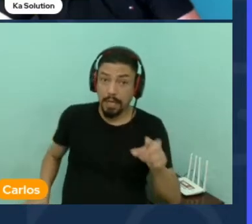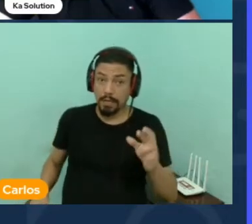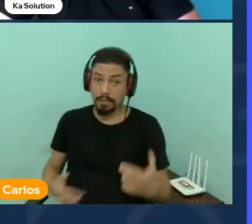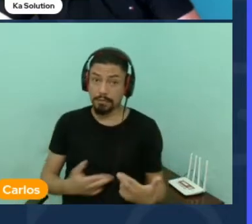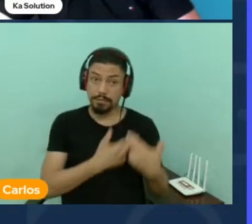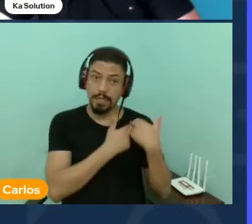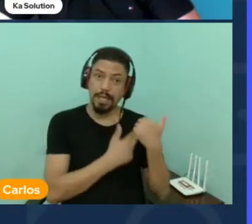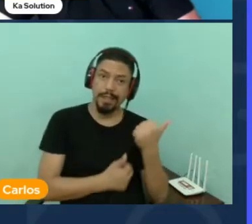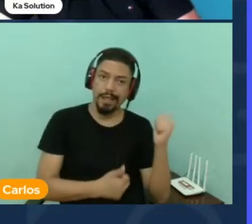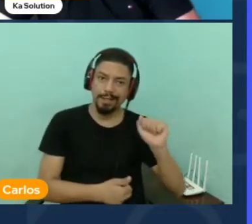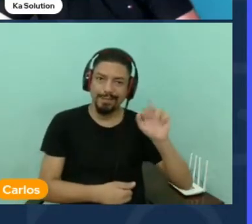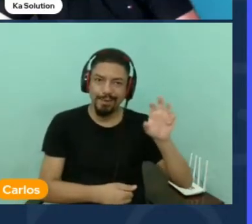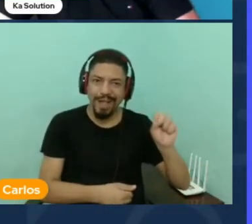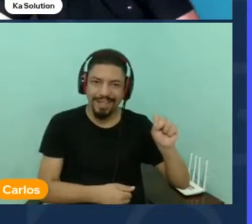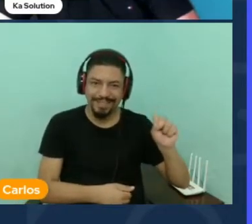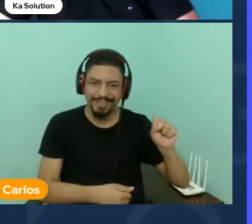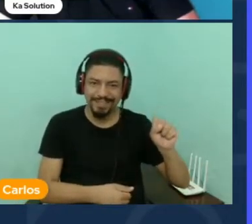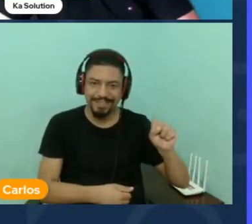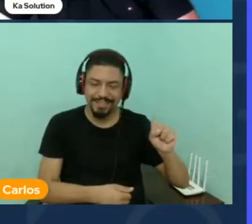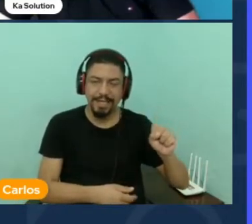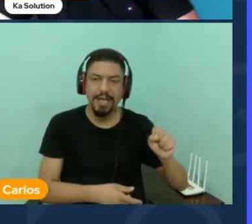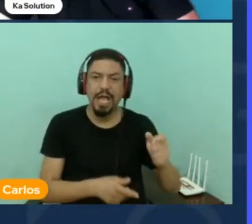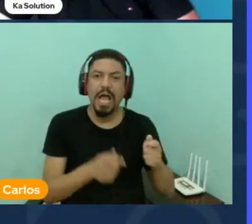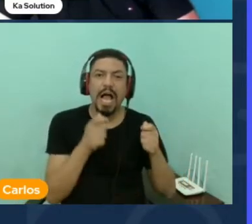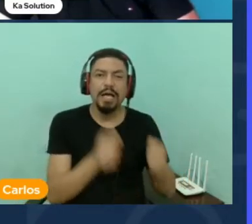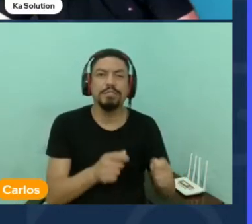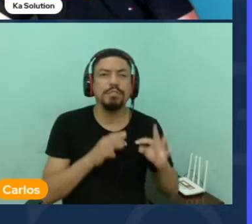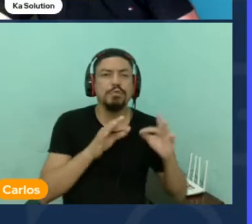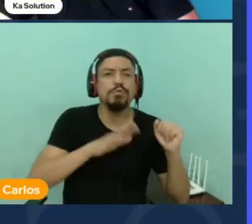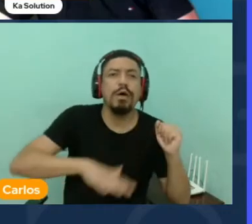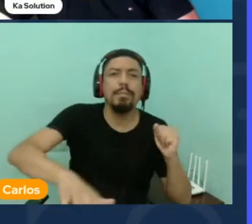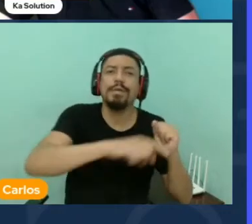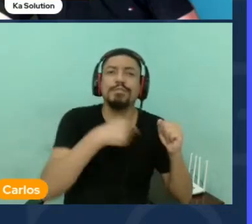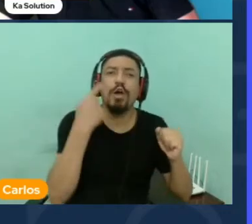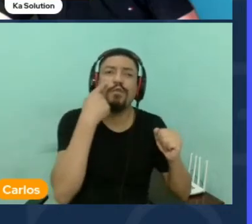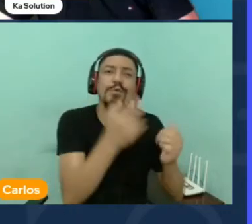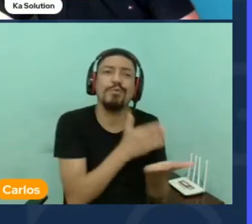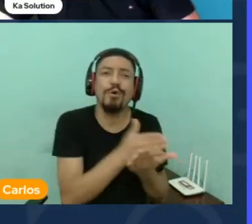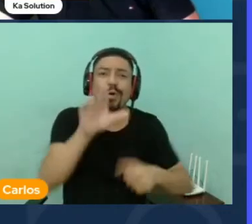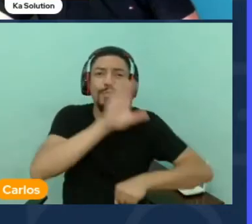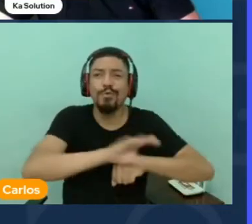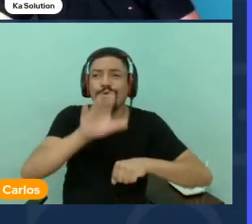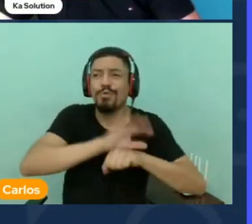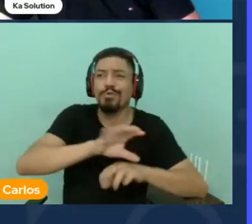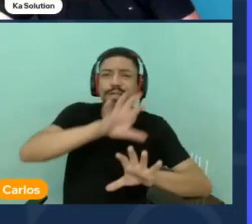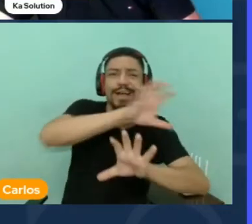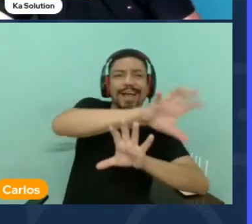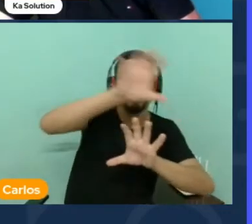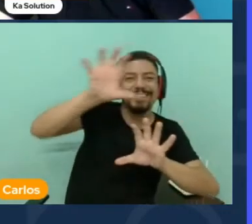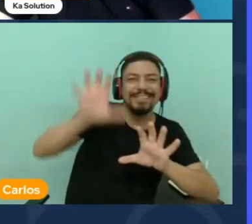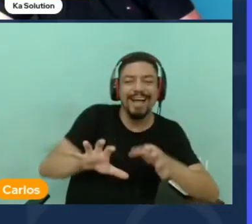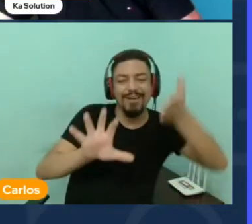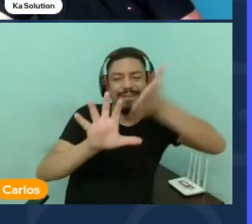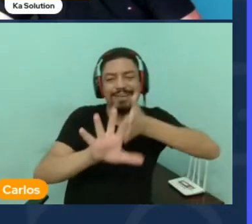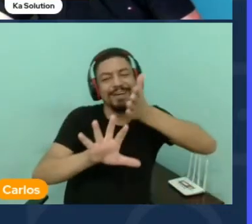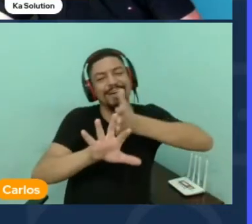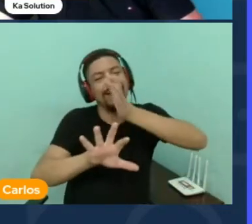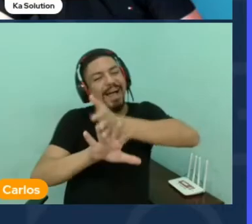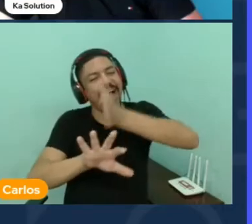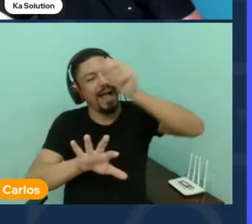da AWS. Garantir que aqueles ambientes que a gente viu lá no início, regiões, zonas